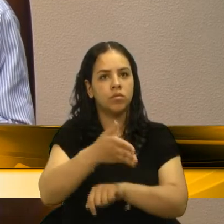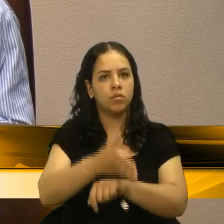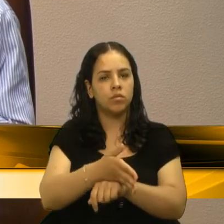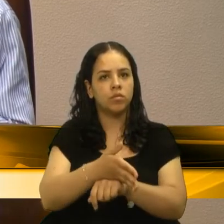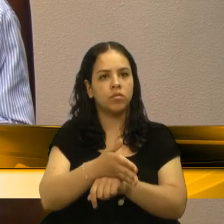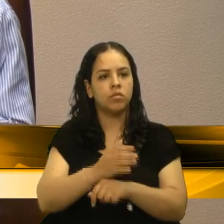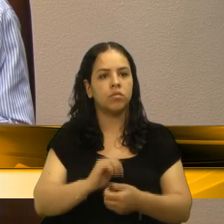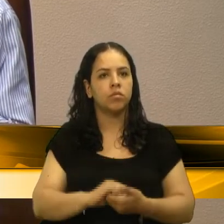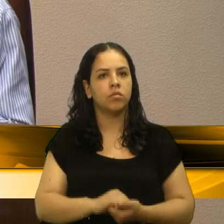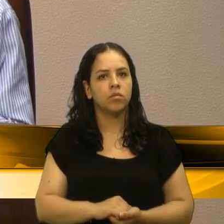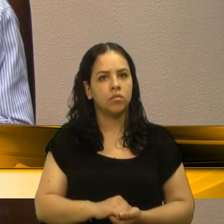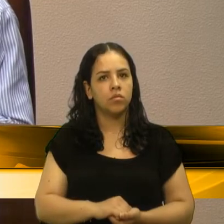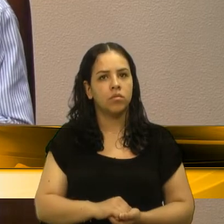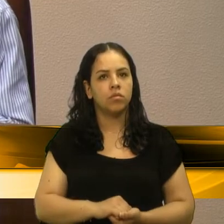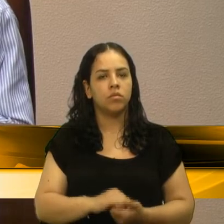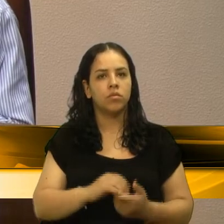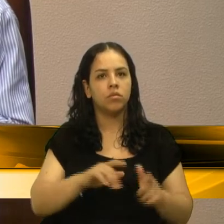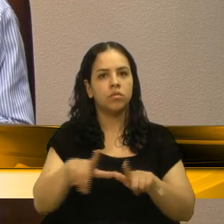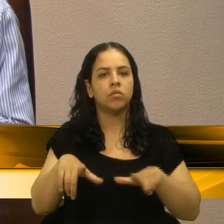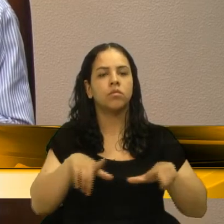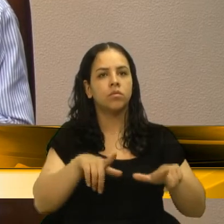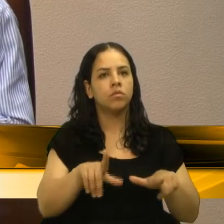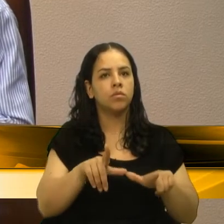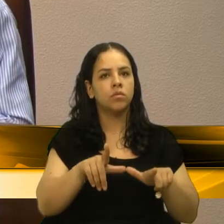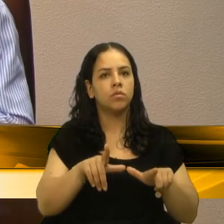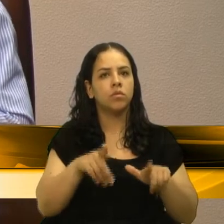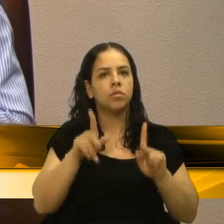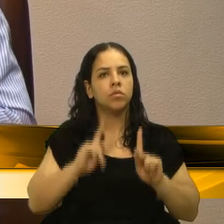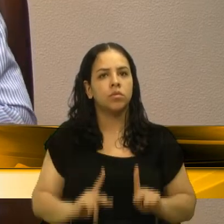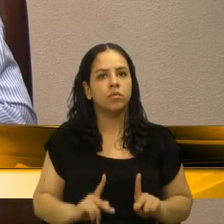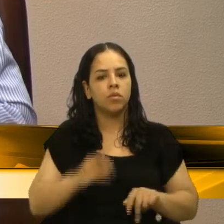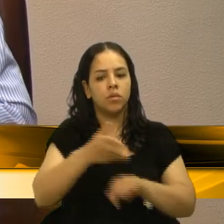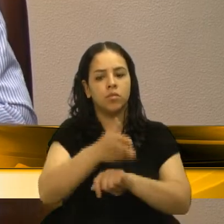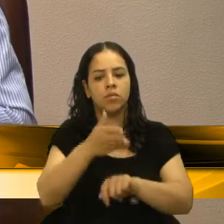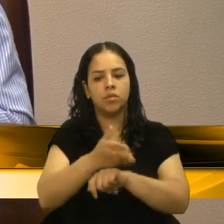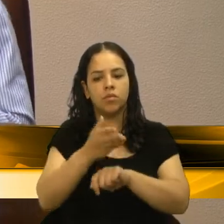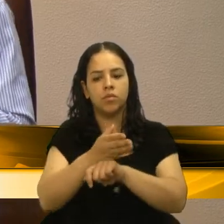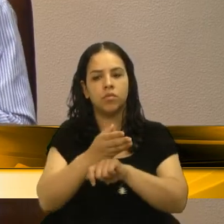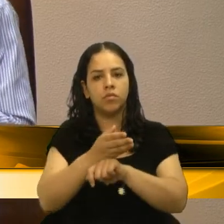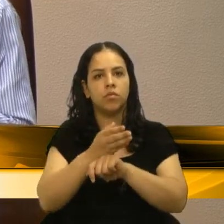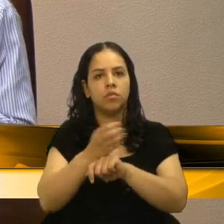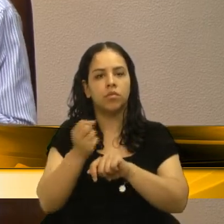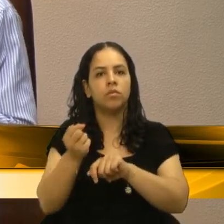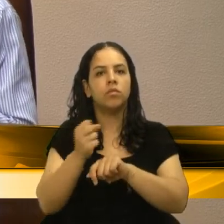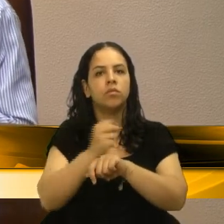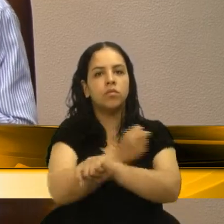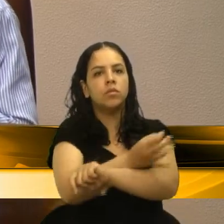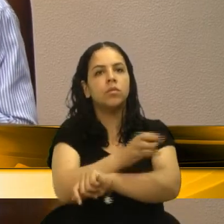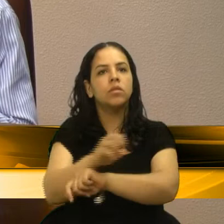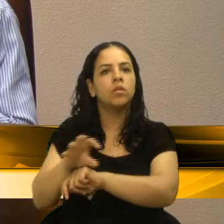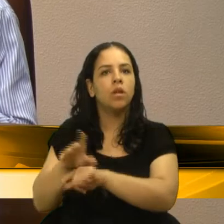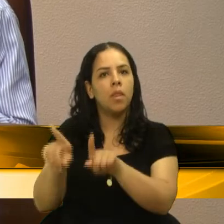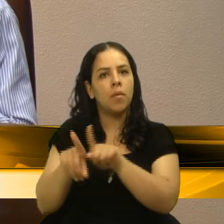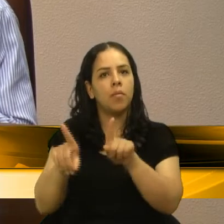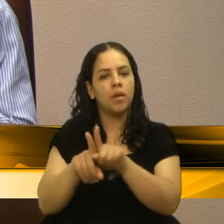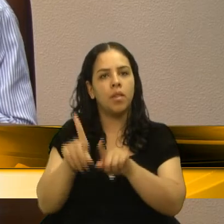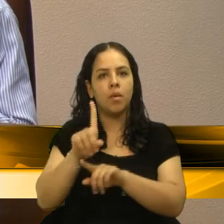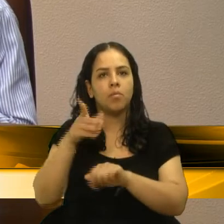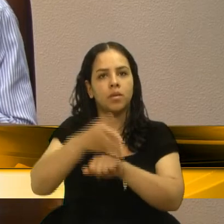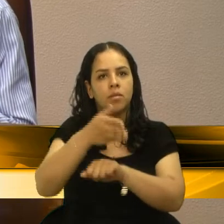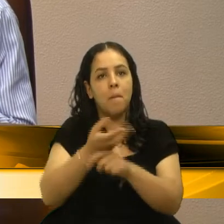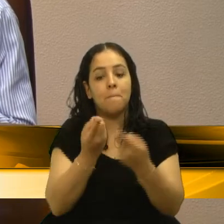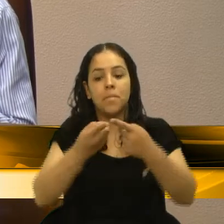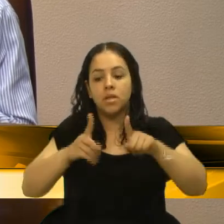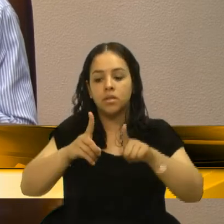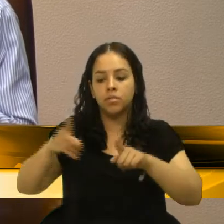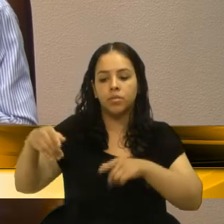esse decreto visa regulamentar situações tanto para proteger as pessoas que vão participar do evento, quanto as pessoas que não estão participando do evento, mas estão passando pela localidade,